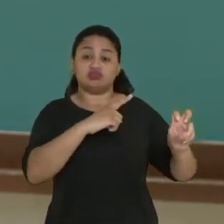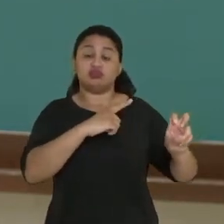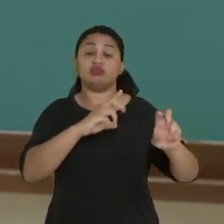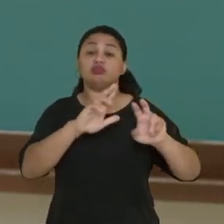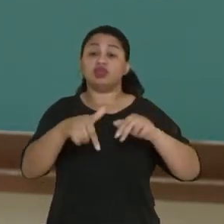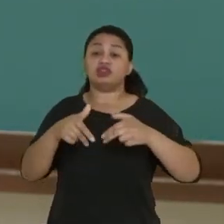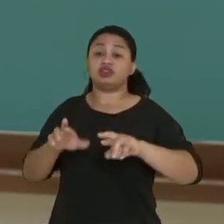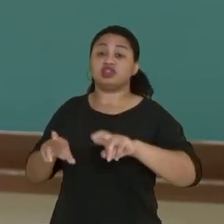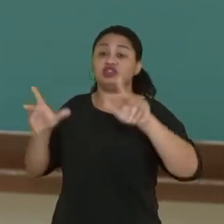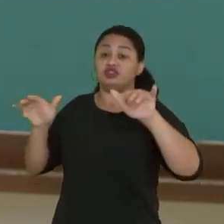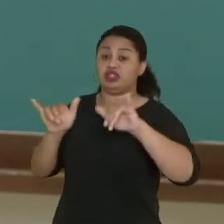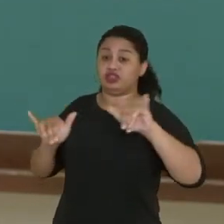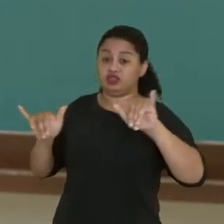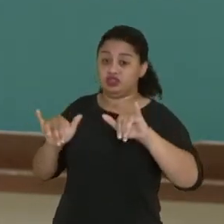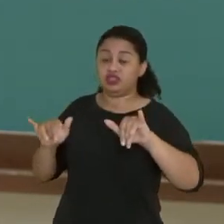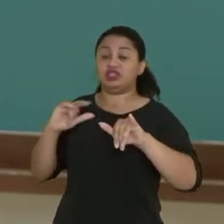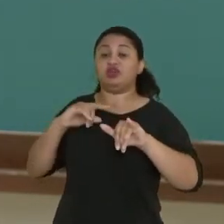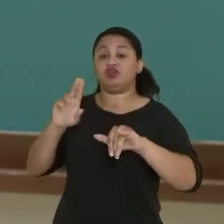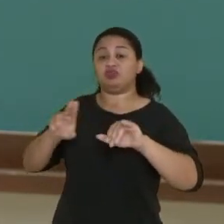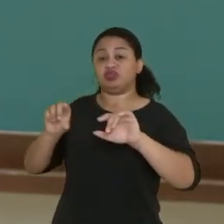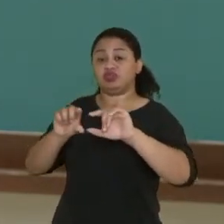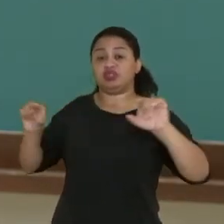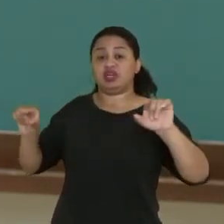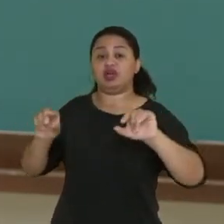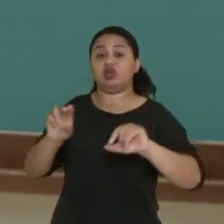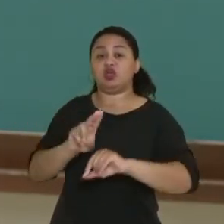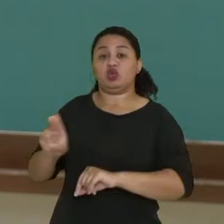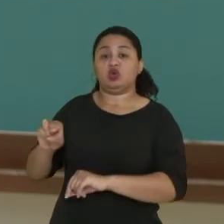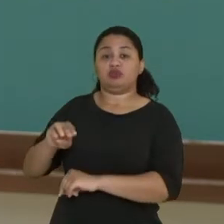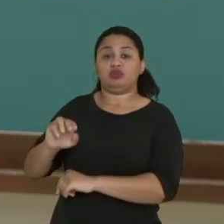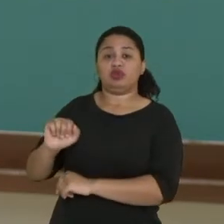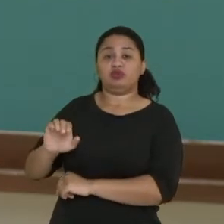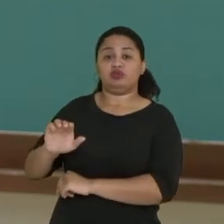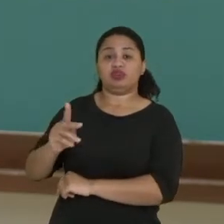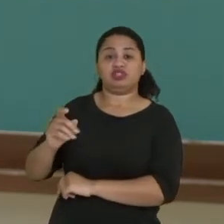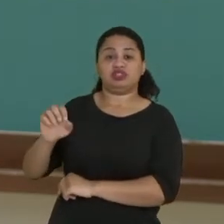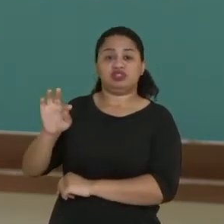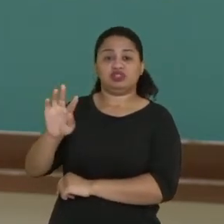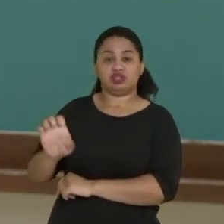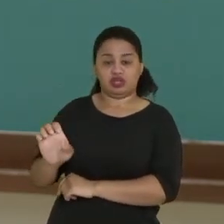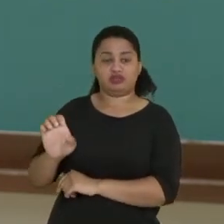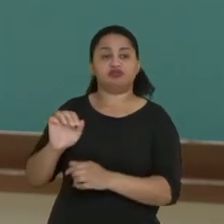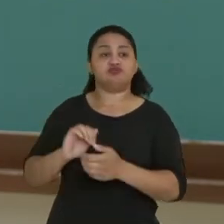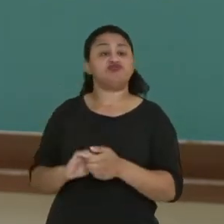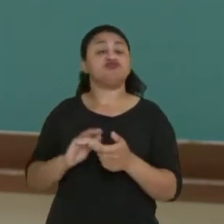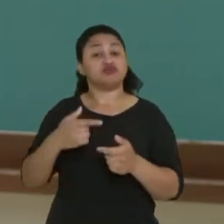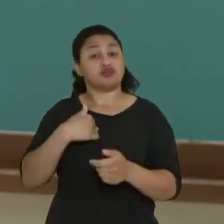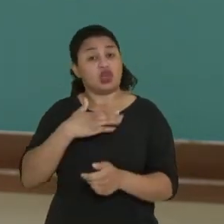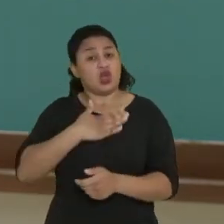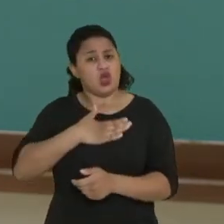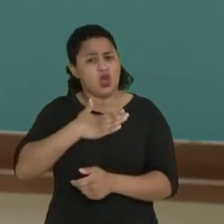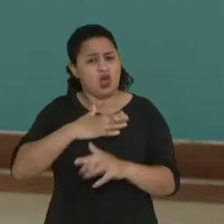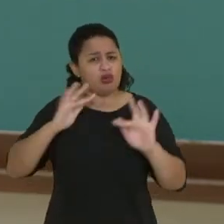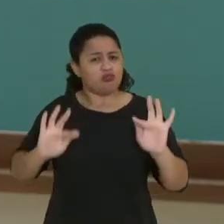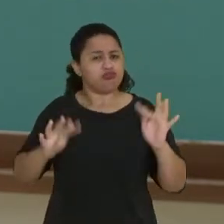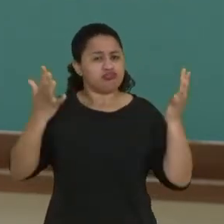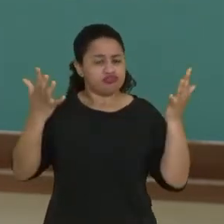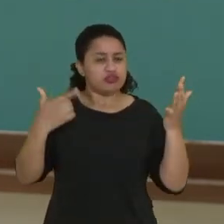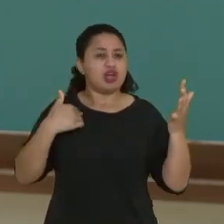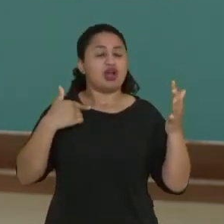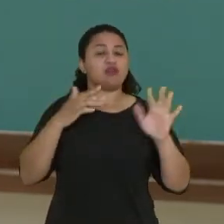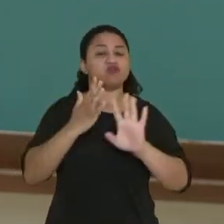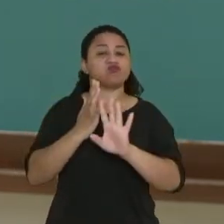de manchete, tá bom? Como é então a nossa manchete? Olha lá, fãs do Festival de Parintins fazem